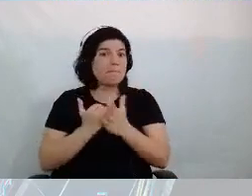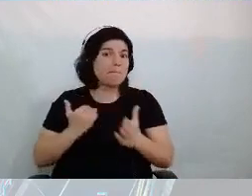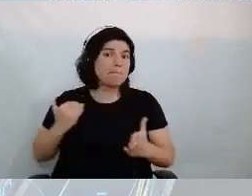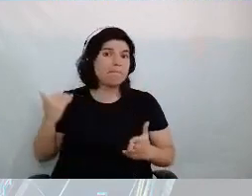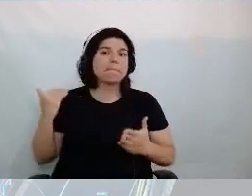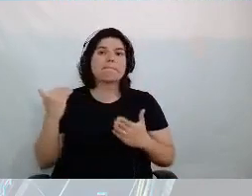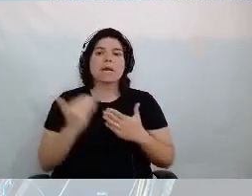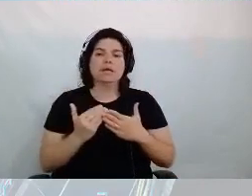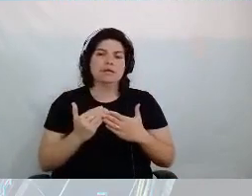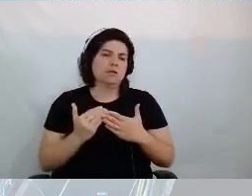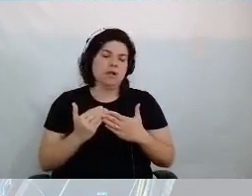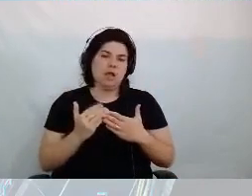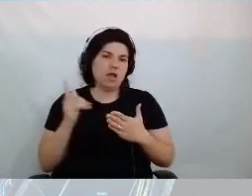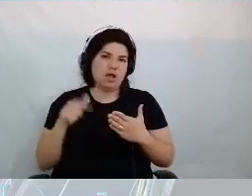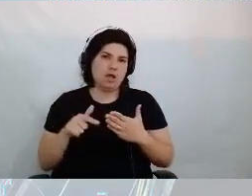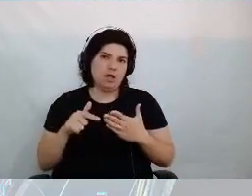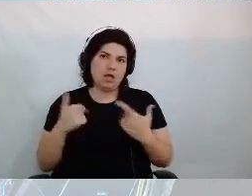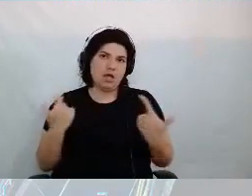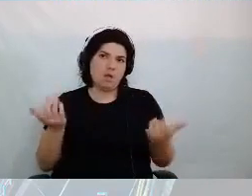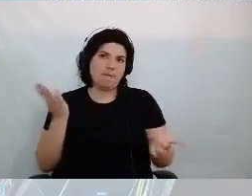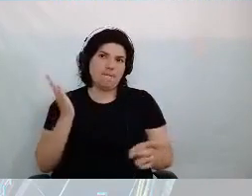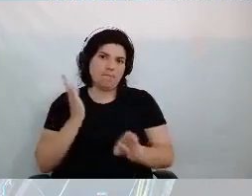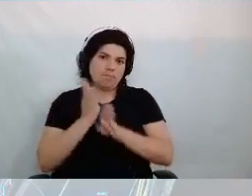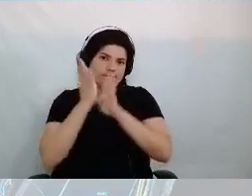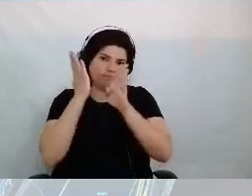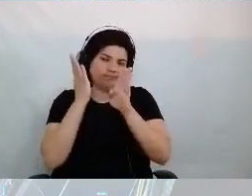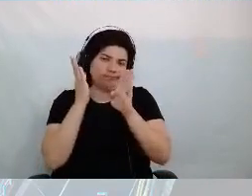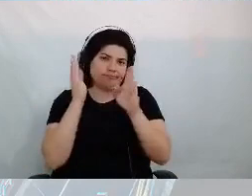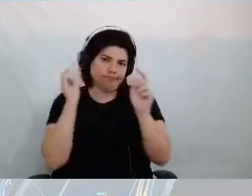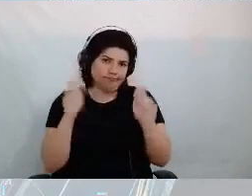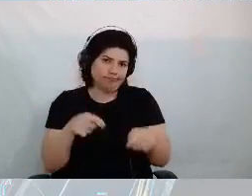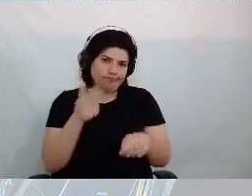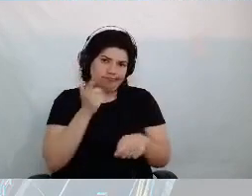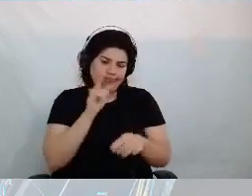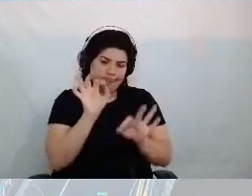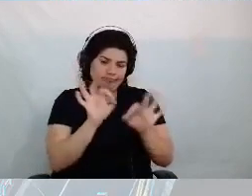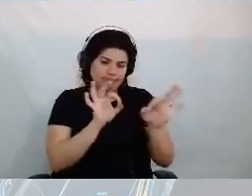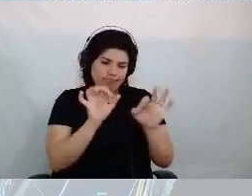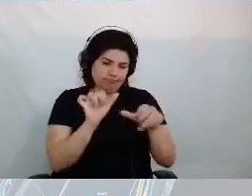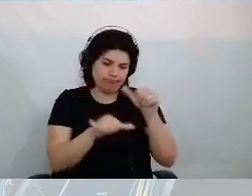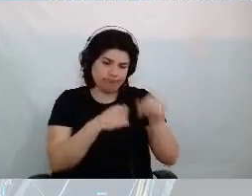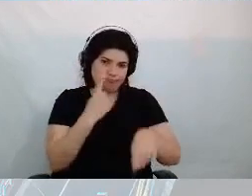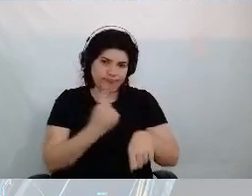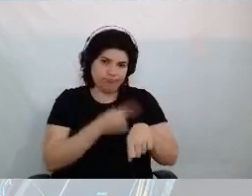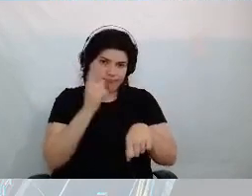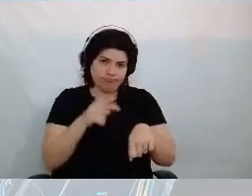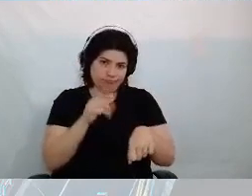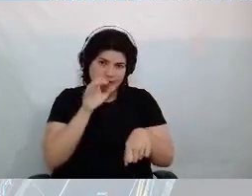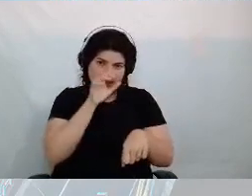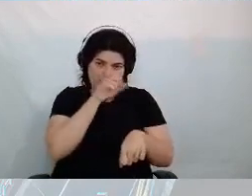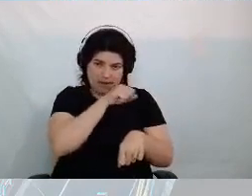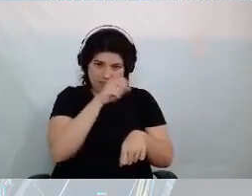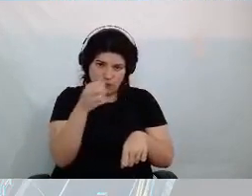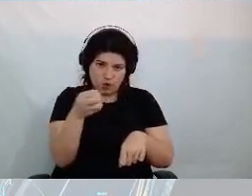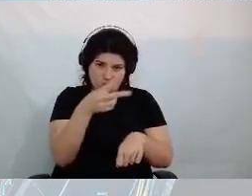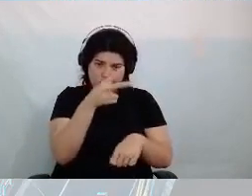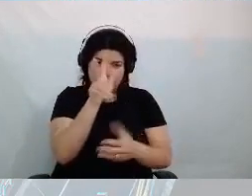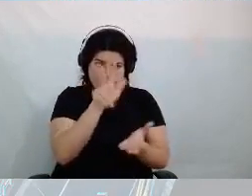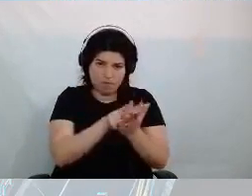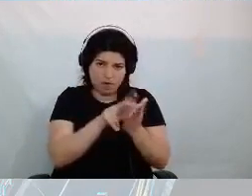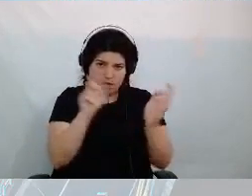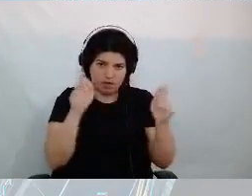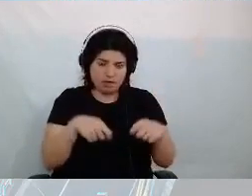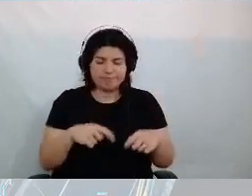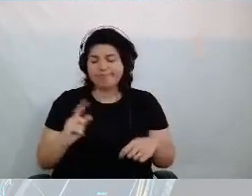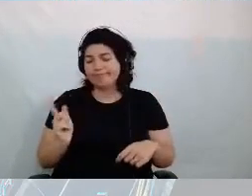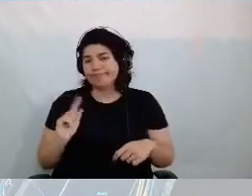Então, não é algo que eu descobrir isso em produção, eu consigo já corrigir e subir um deploy rapidamente. Então, quanto antes eu conseguir